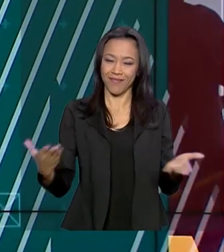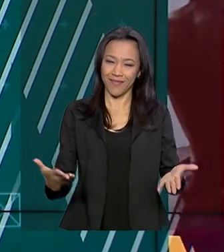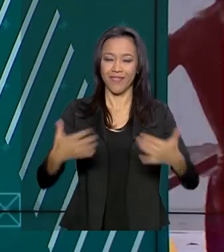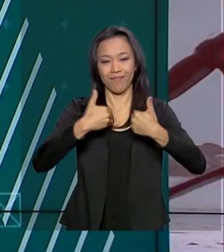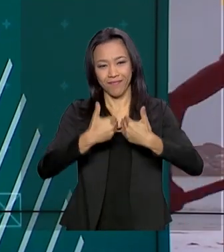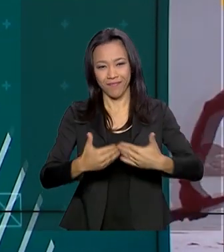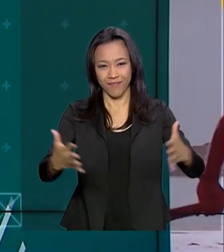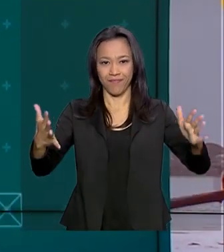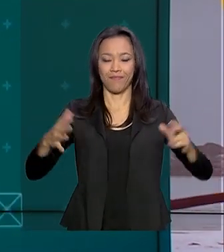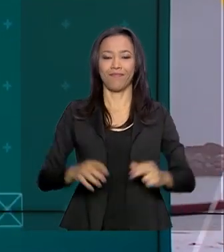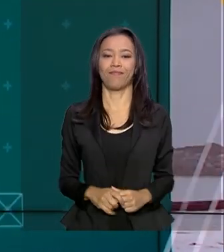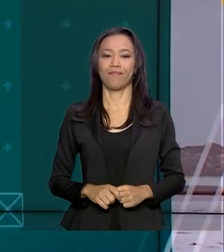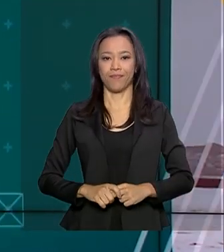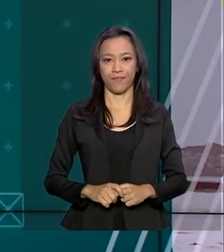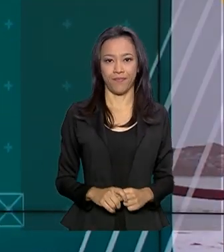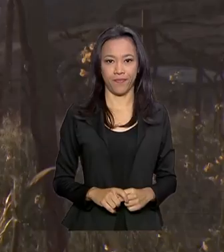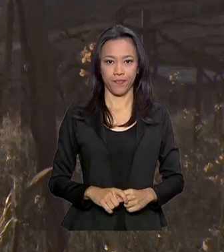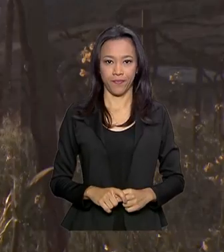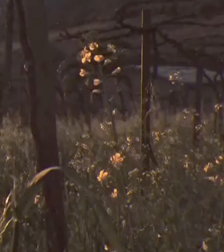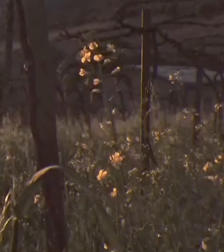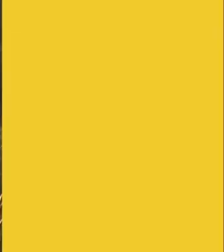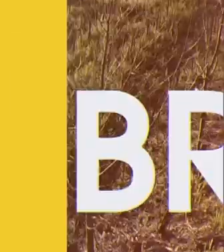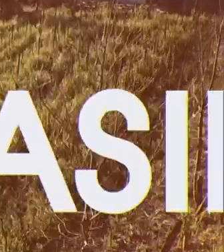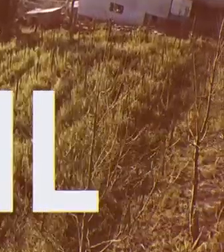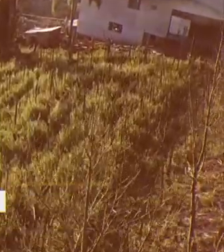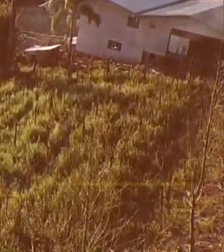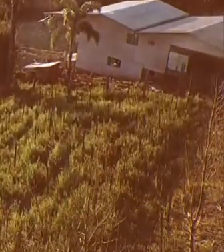brasil e dia já está no ar